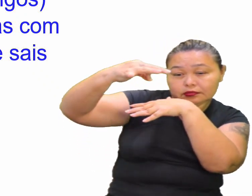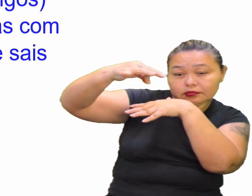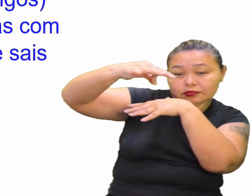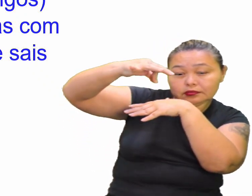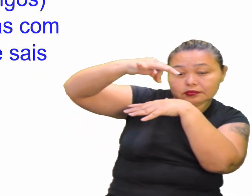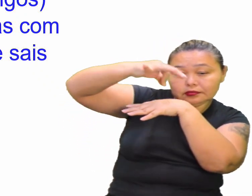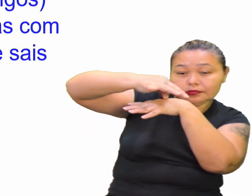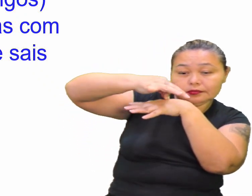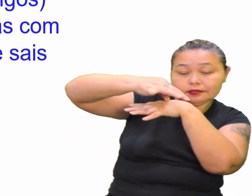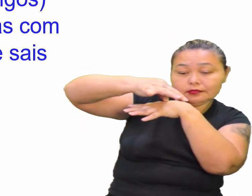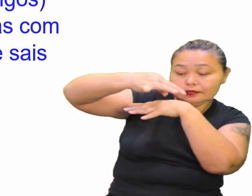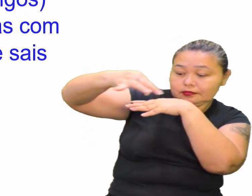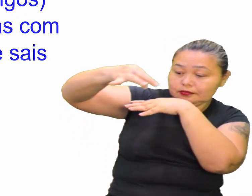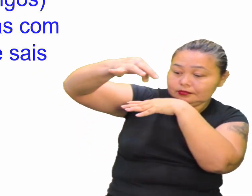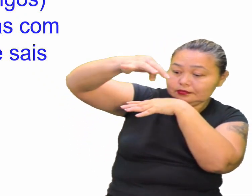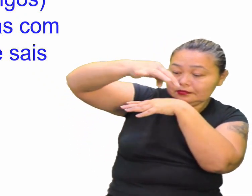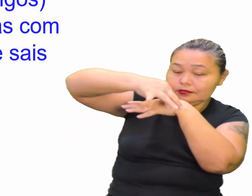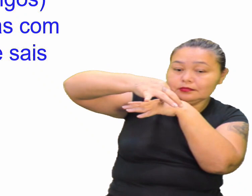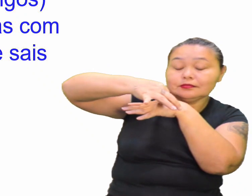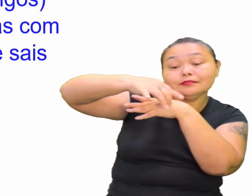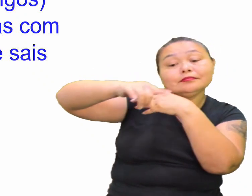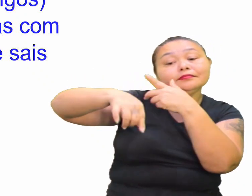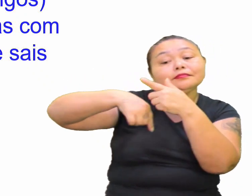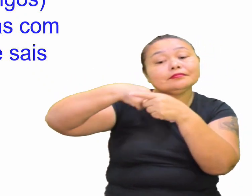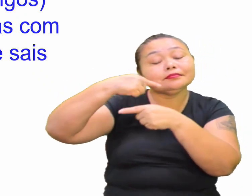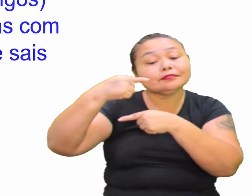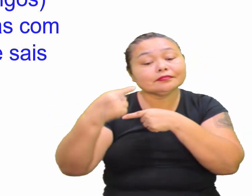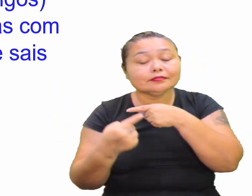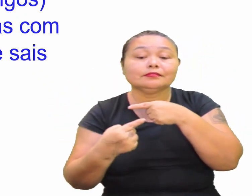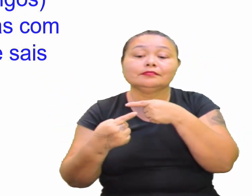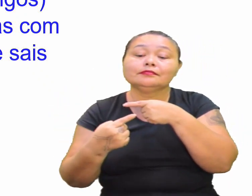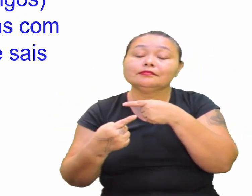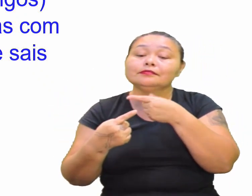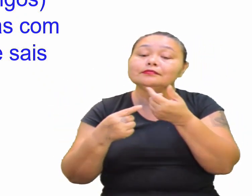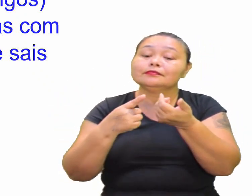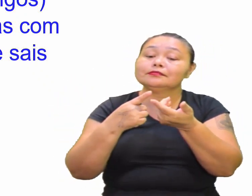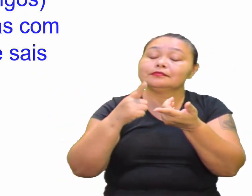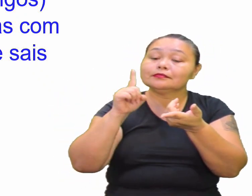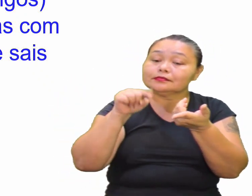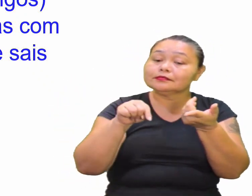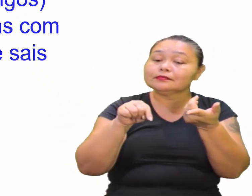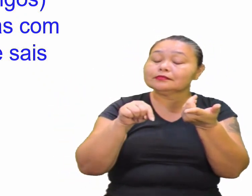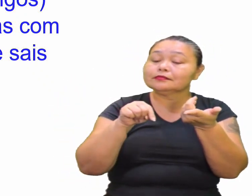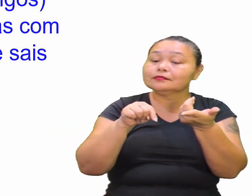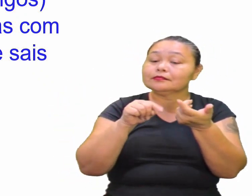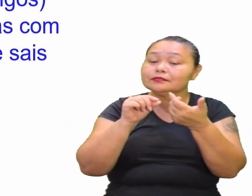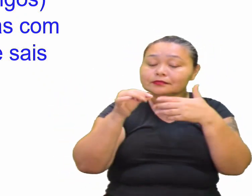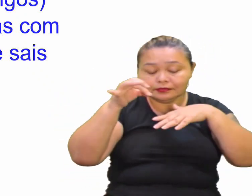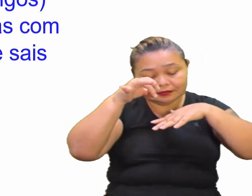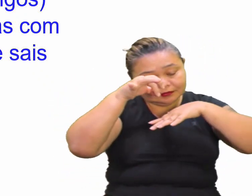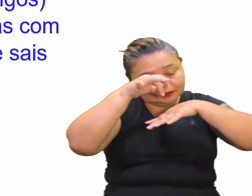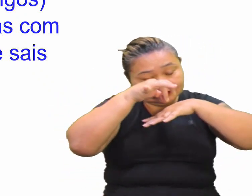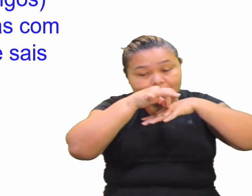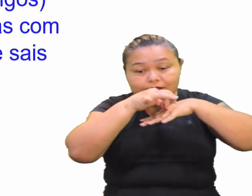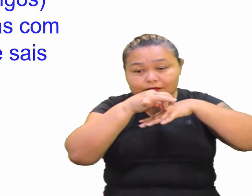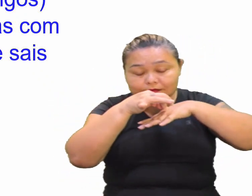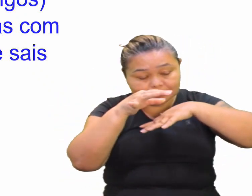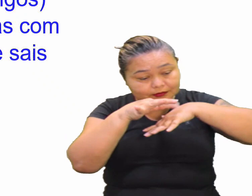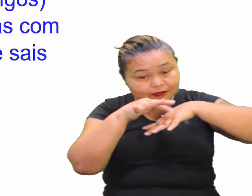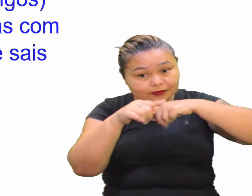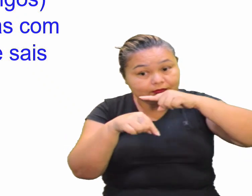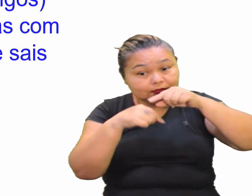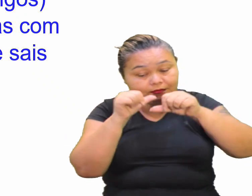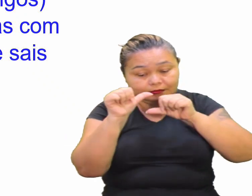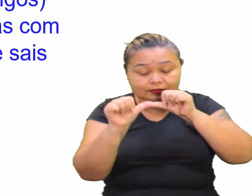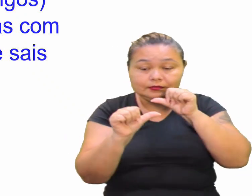primeiros insetos ali. Aí ali a gente já vai ter, né, uma composição, né, de micro-organismos que já vai